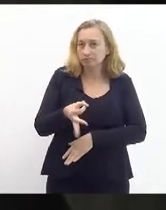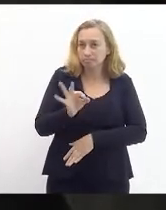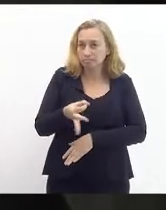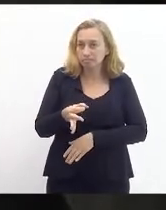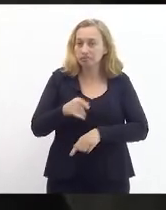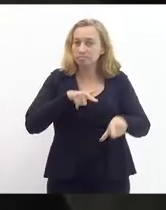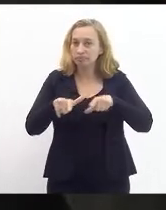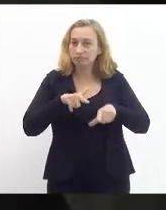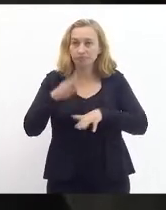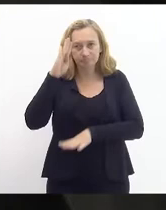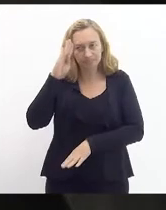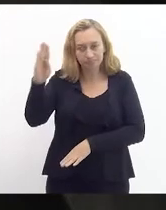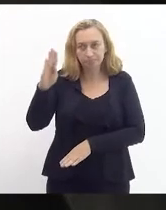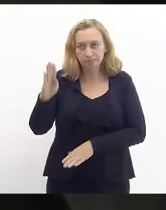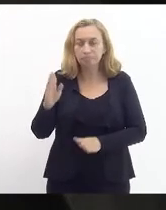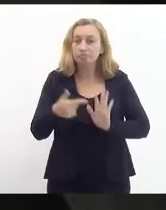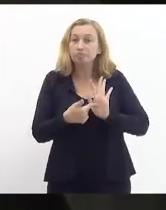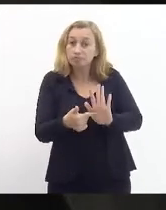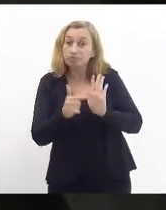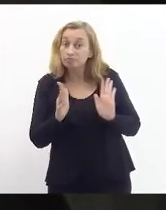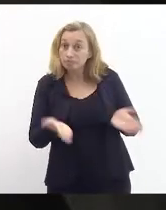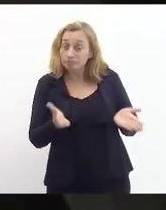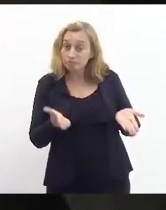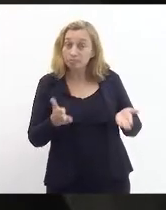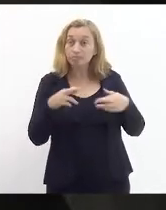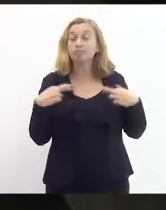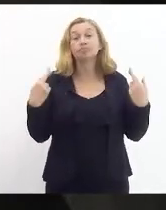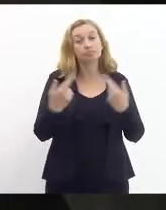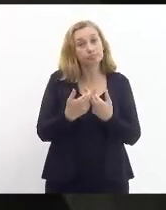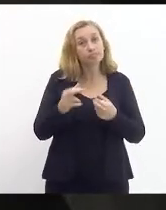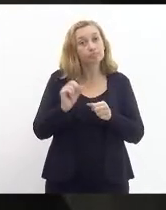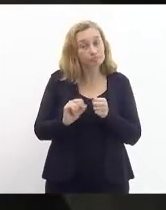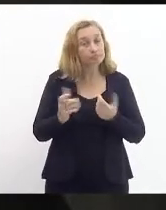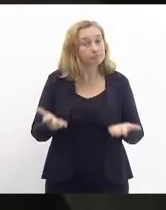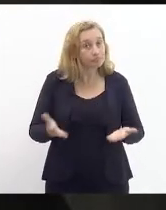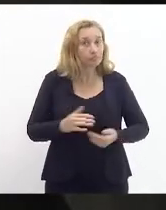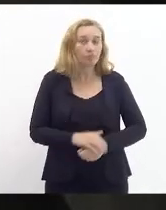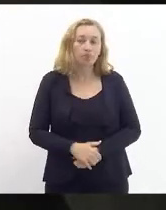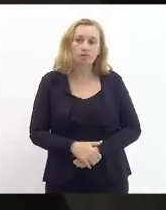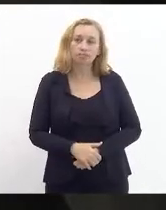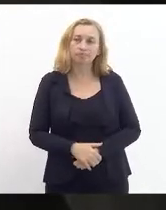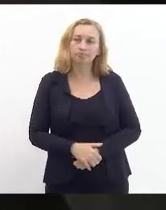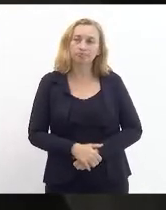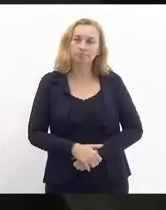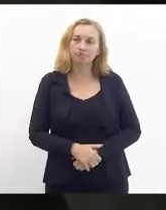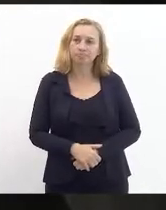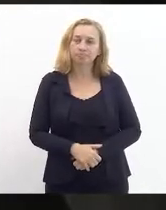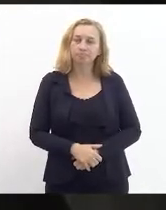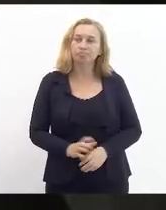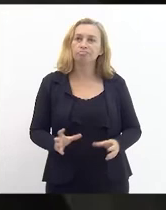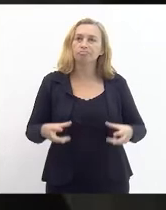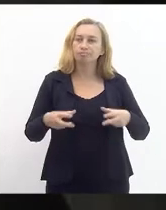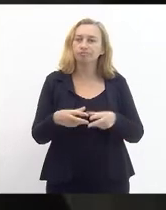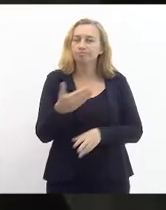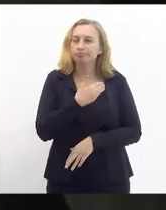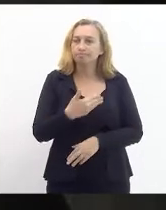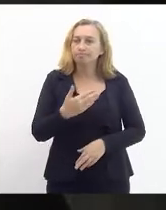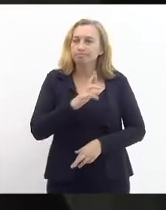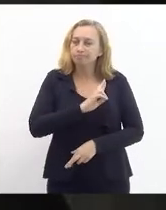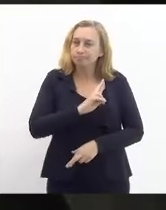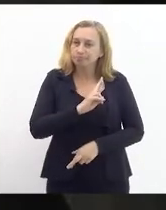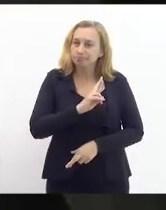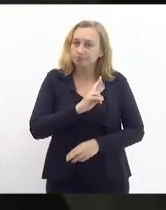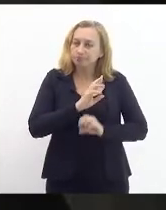funções essenciais isso se revelou hoje na audiência que fizemos né na comissão de educação e